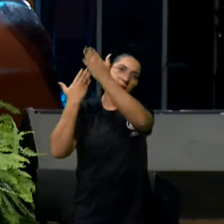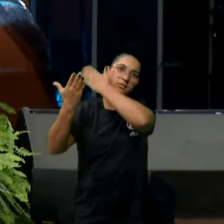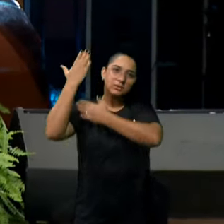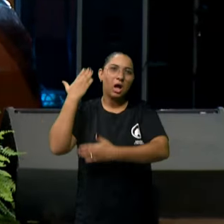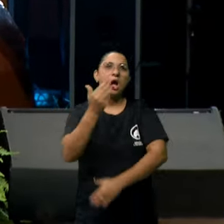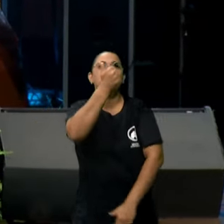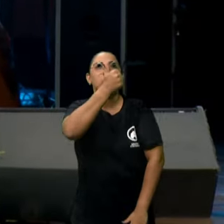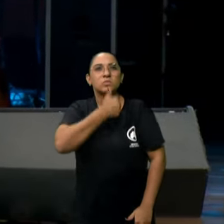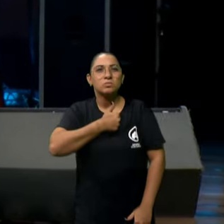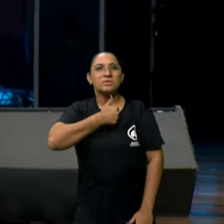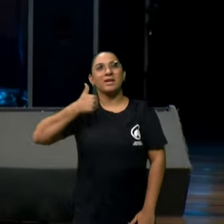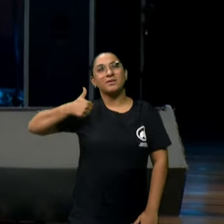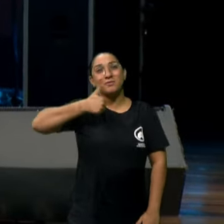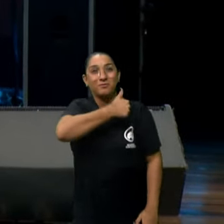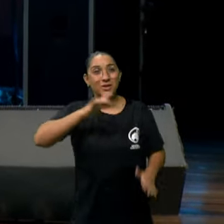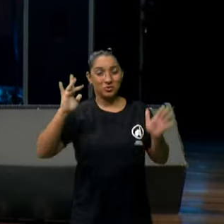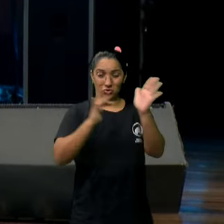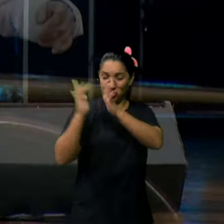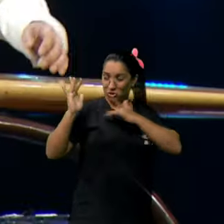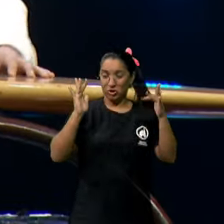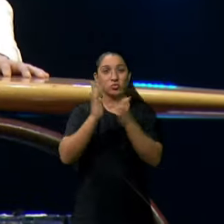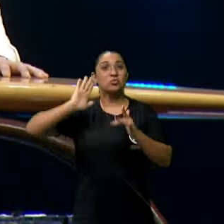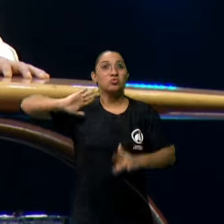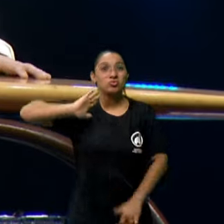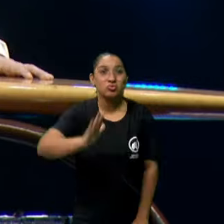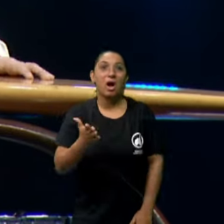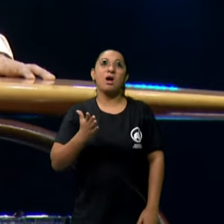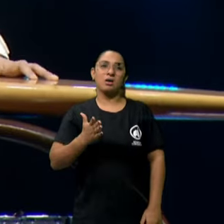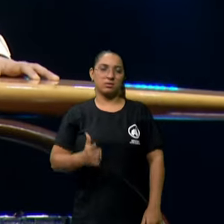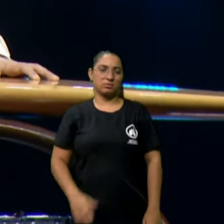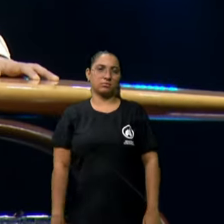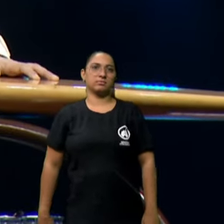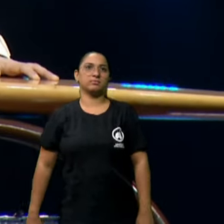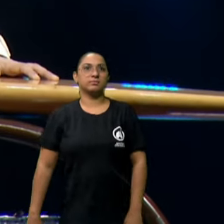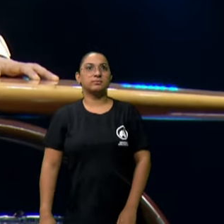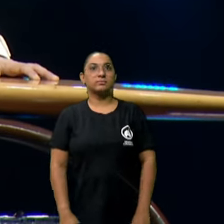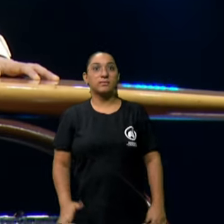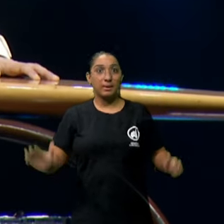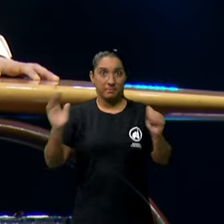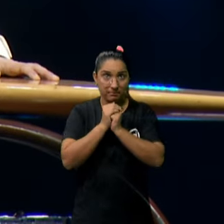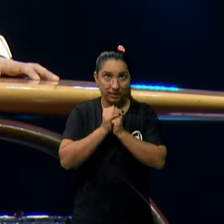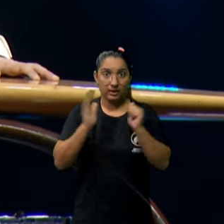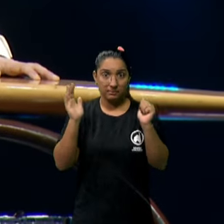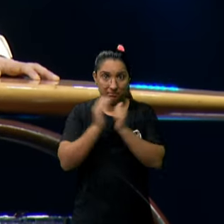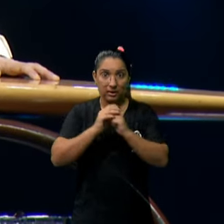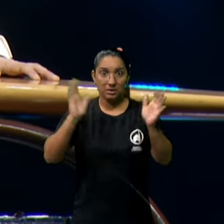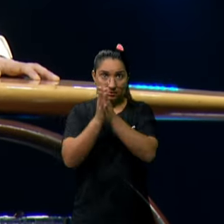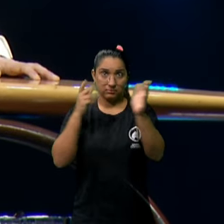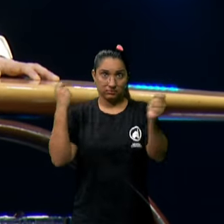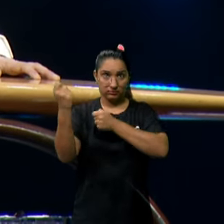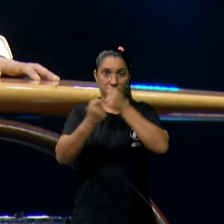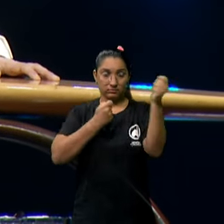porque seu nome está escrito no outro livro que garantir isso aí dá seguro para esse amém aleluia